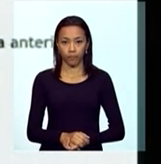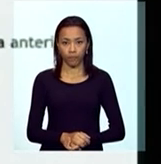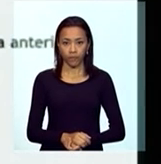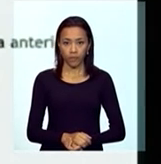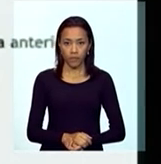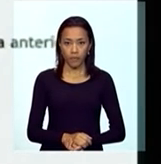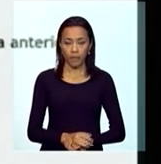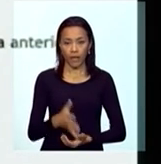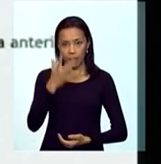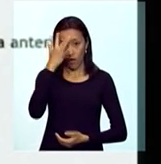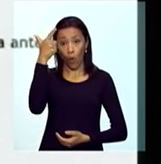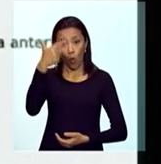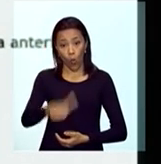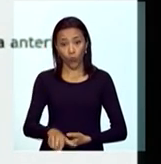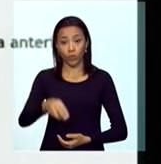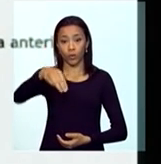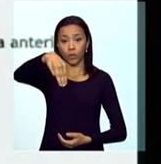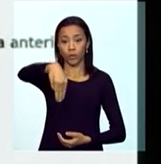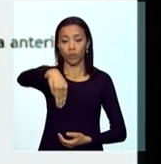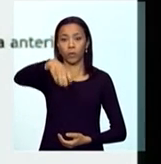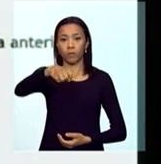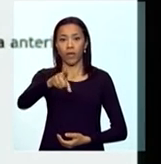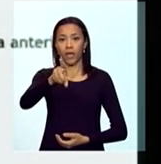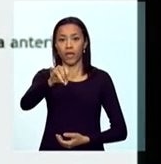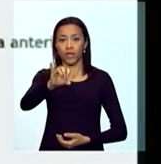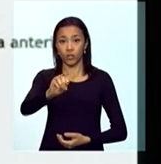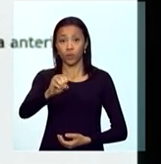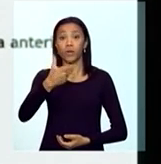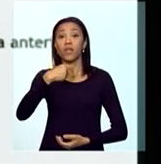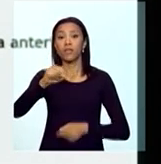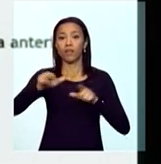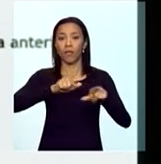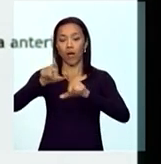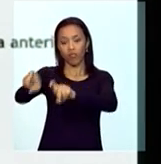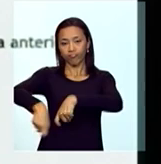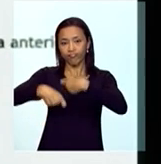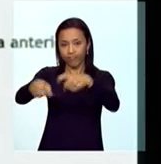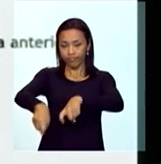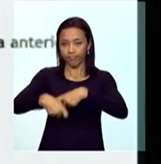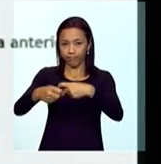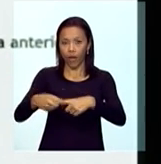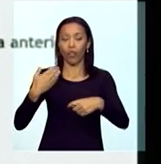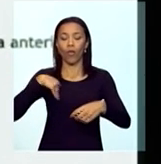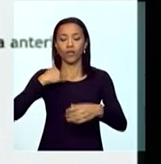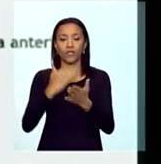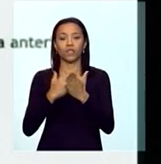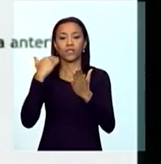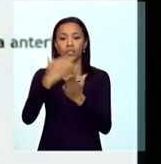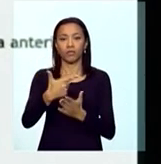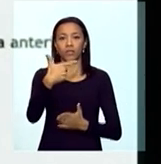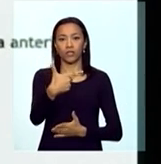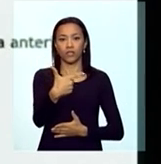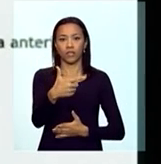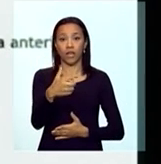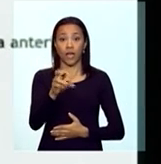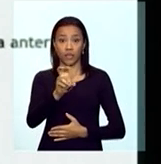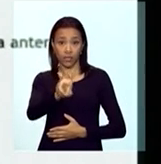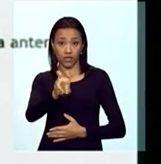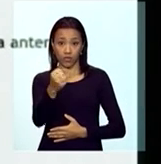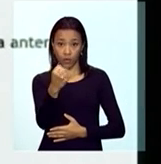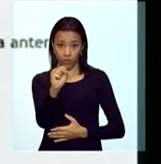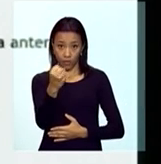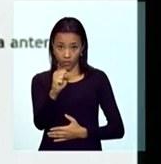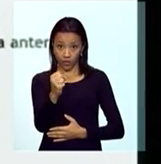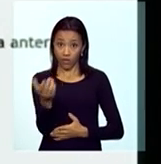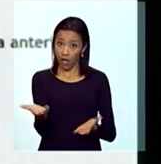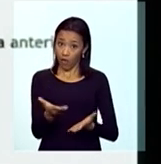Médio produtor, de novo esse desafio, nós crescemos lá em relação à safra passada 58, vamos agora propor